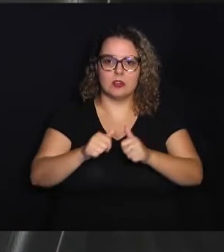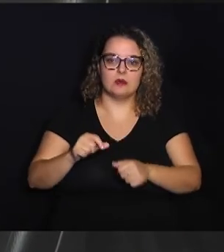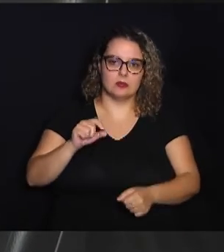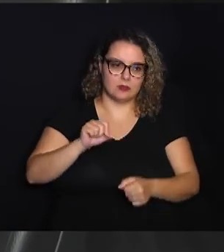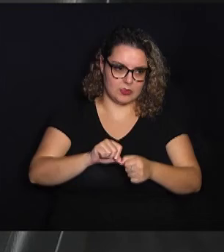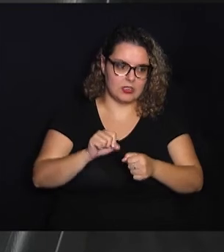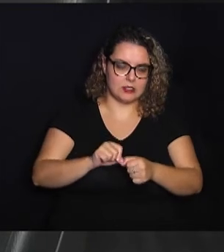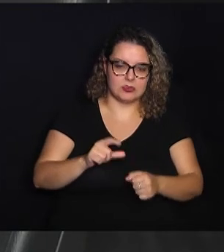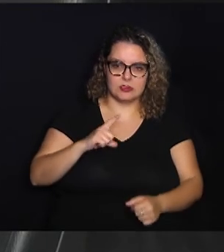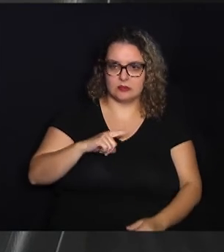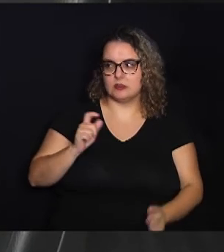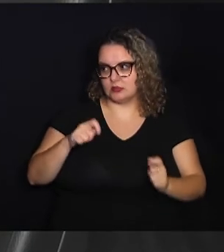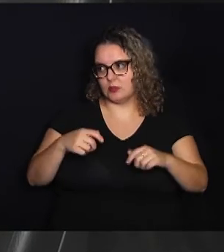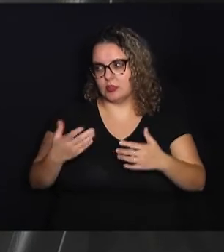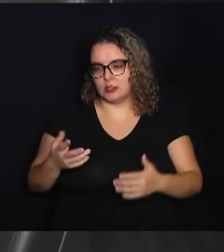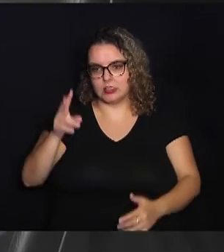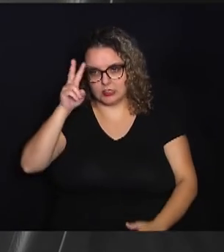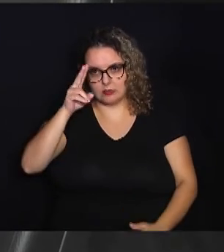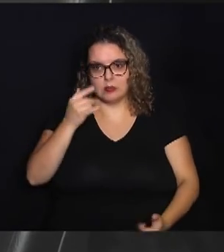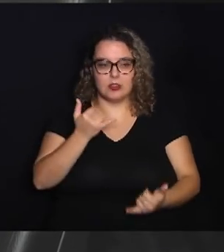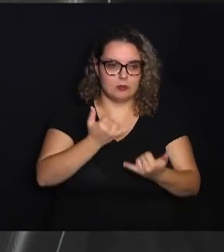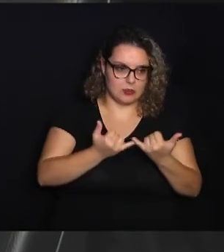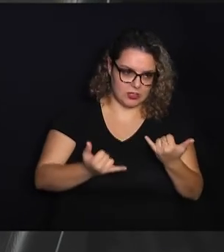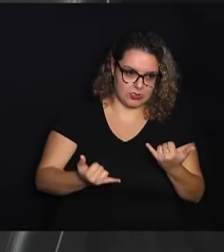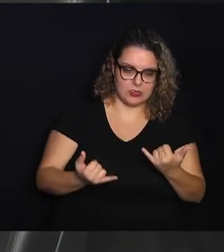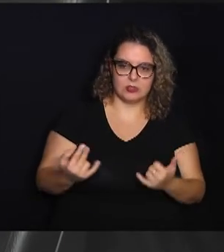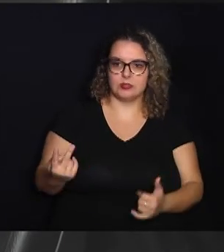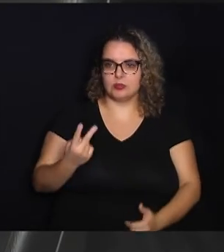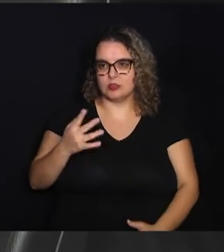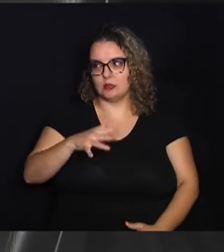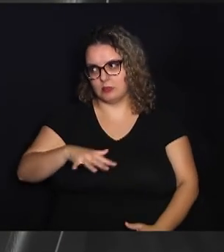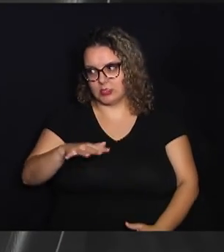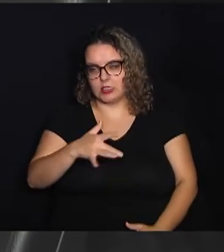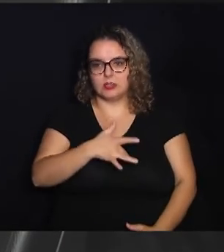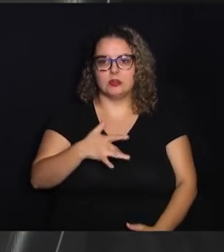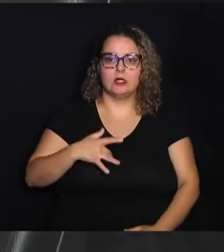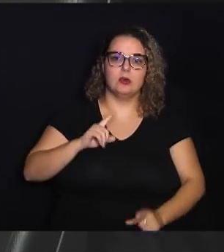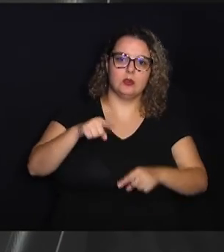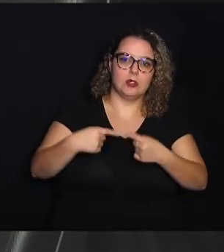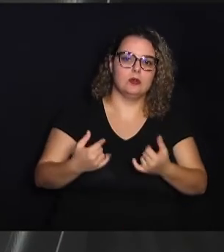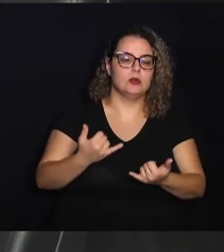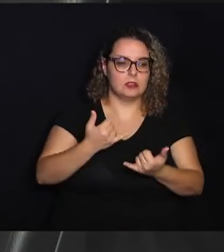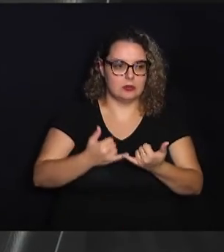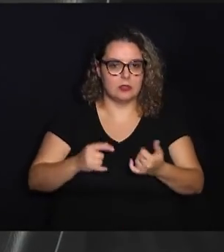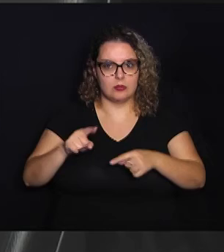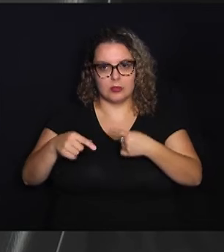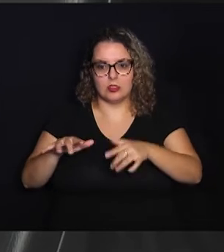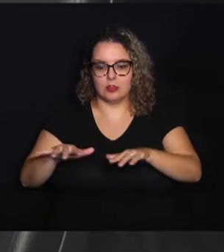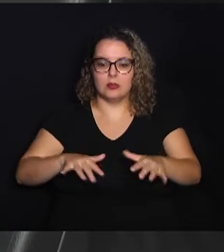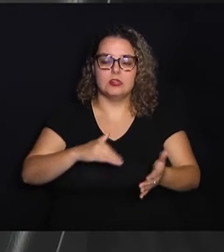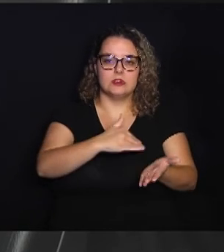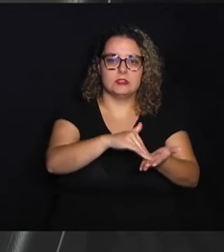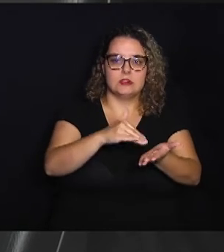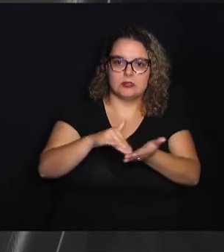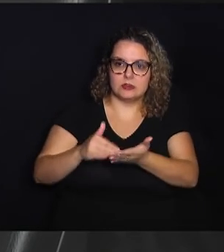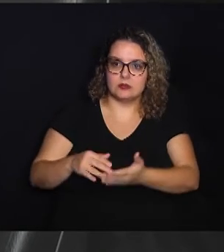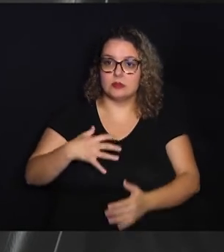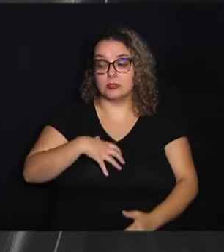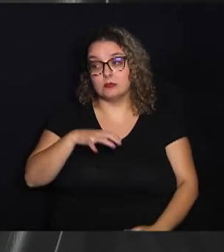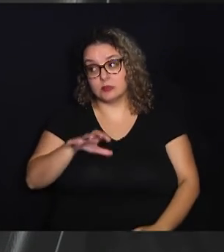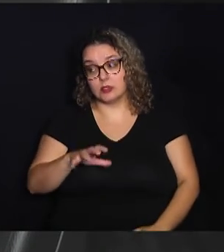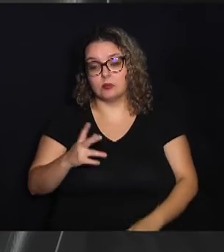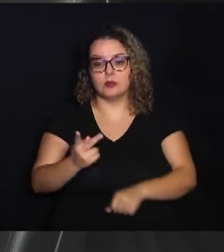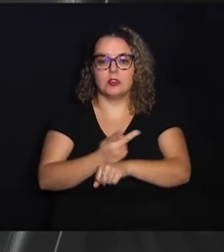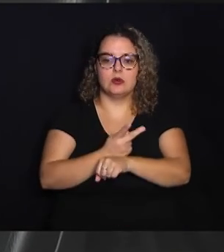essa possibilidade, lembrando que metade desse valor é para a saúde, a outra metade é para outras secretarias, foi exatamente